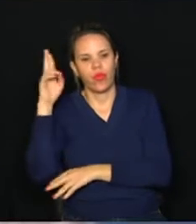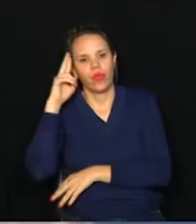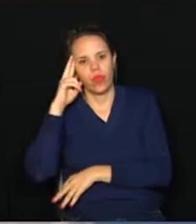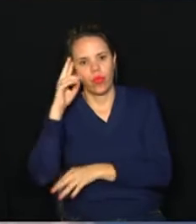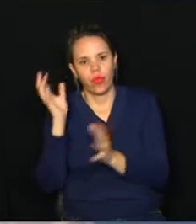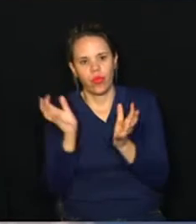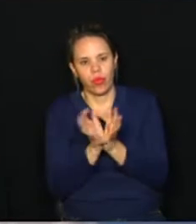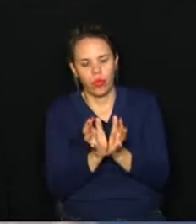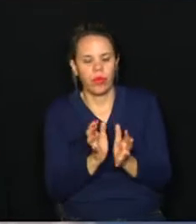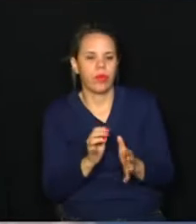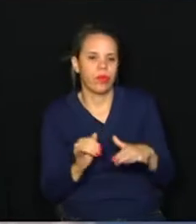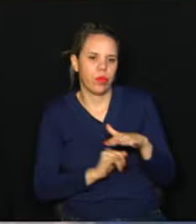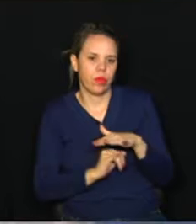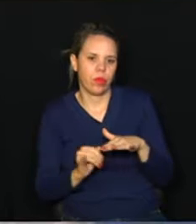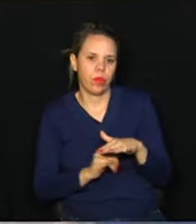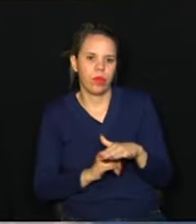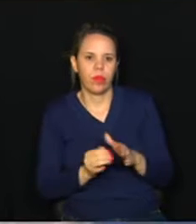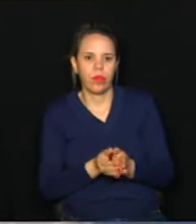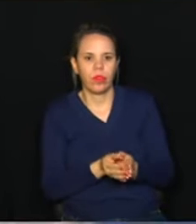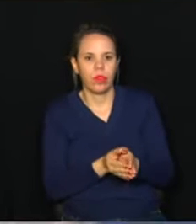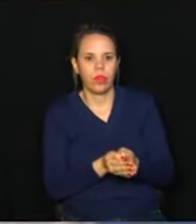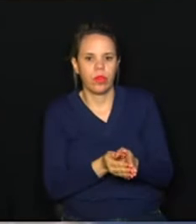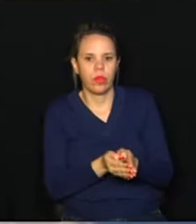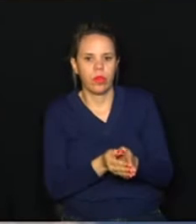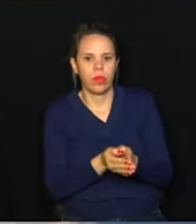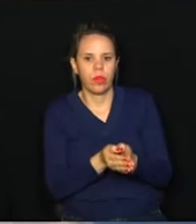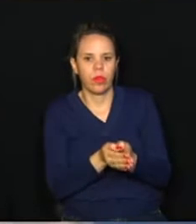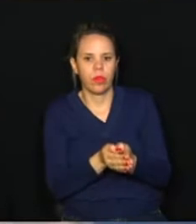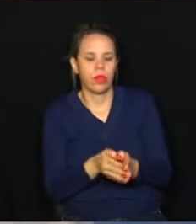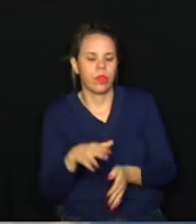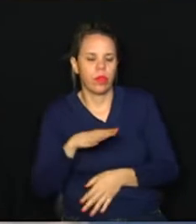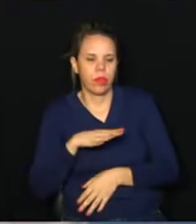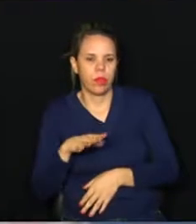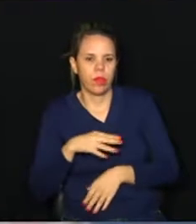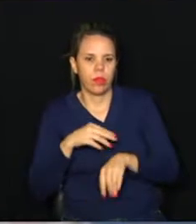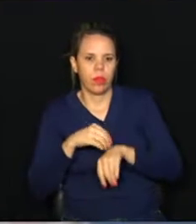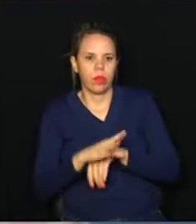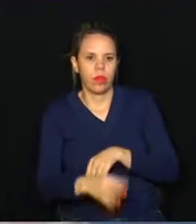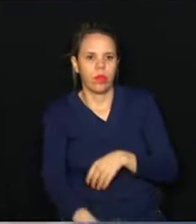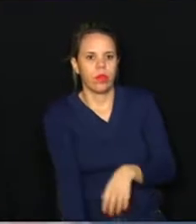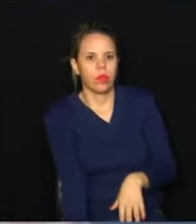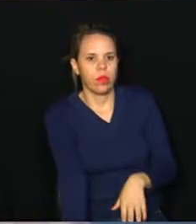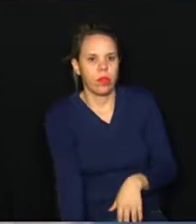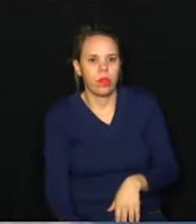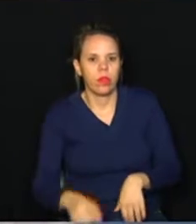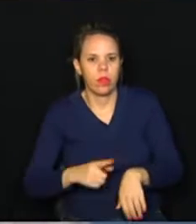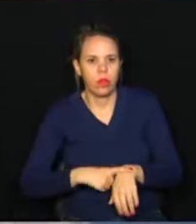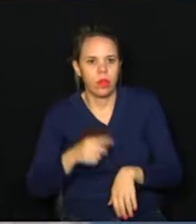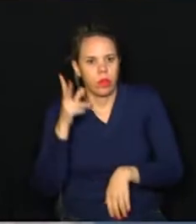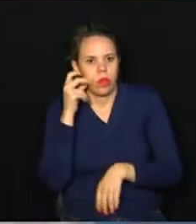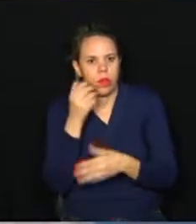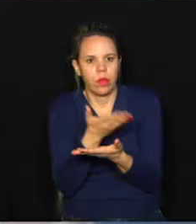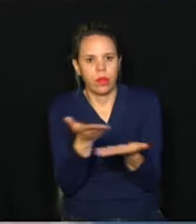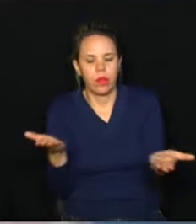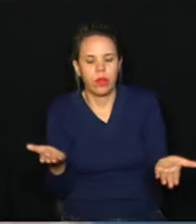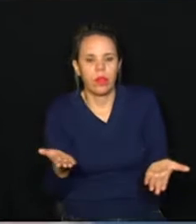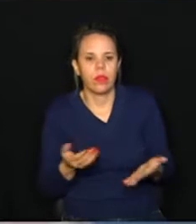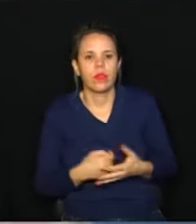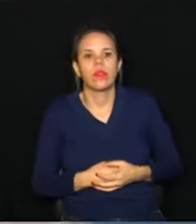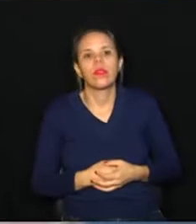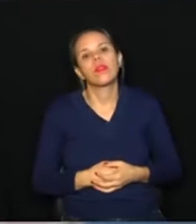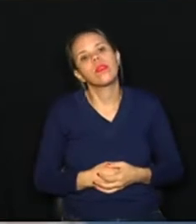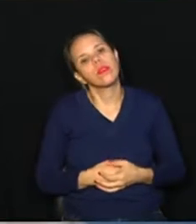do Instituto em Mogi Guaçu. Então, nós vamos agora passar para esse momento de ouvi-los. Eu quero passar,